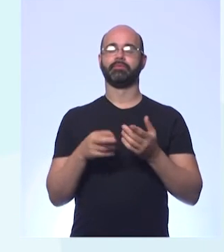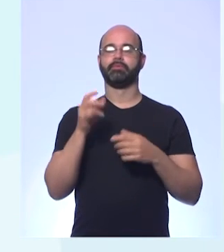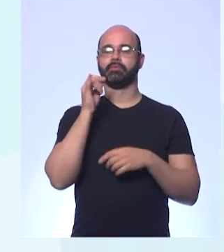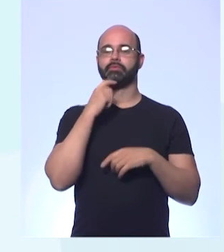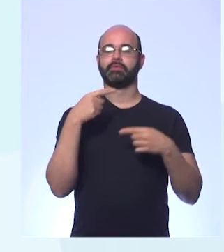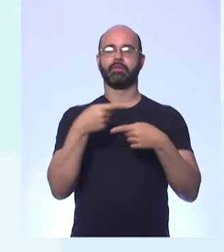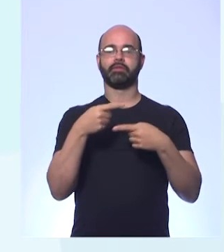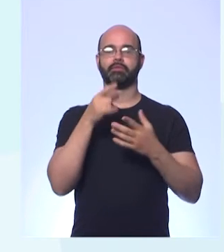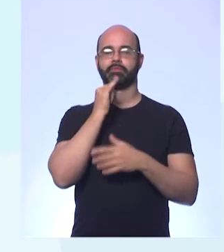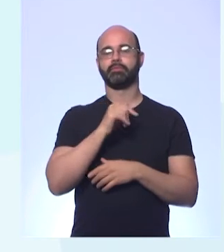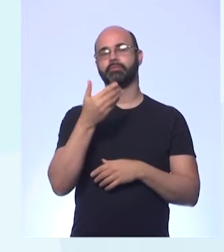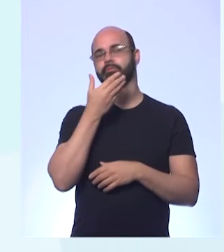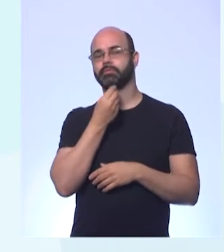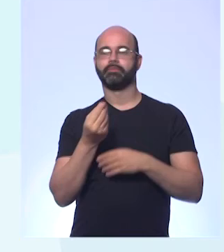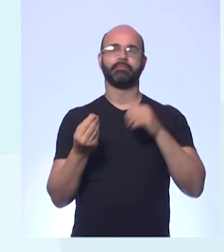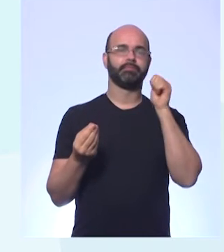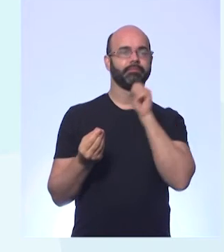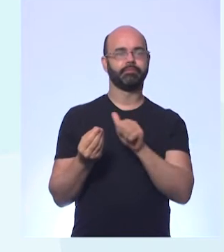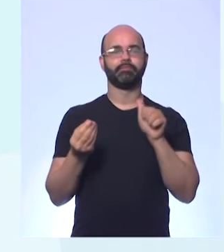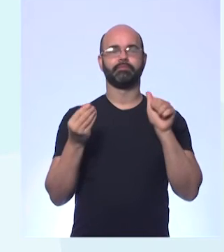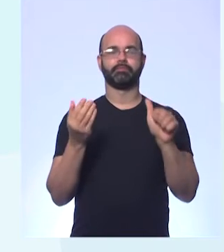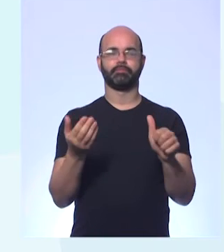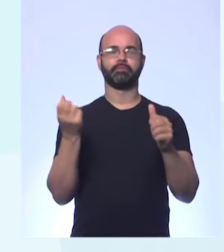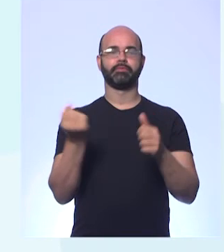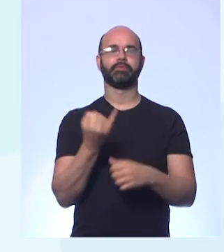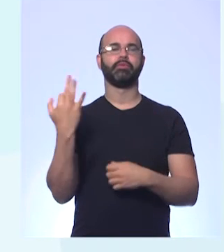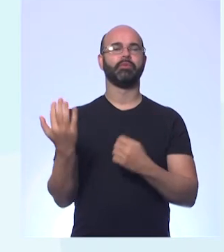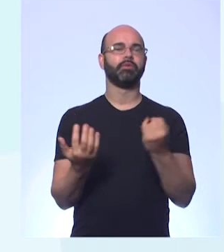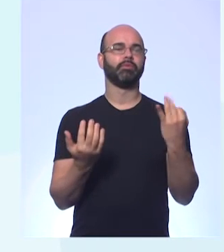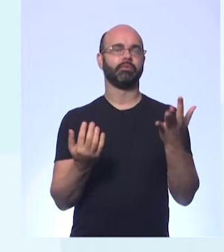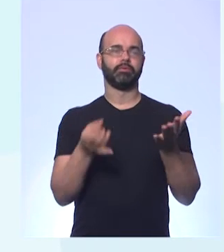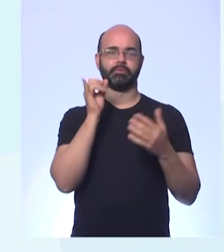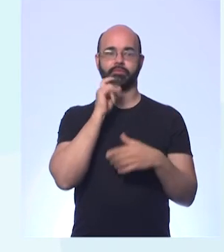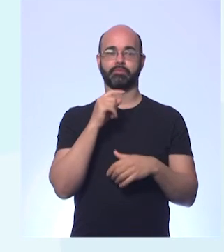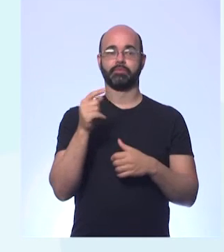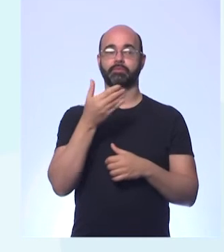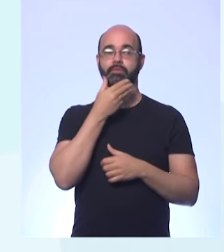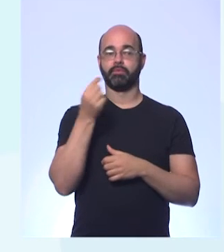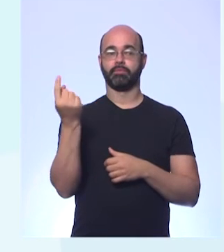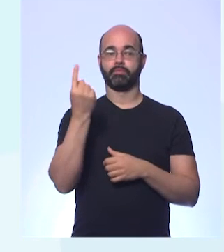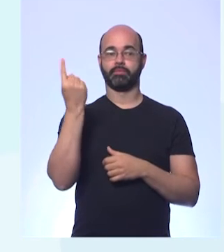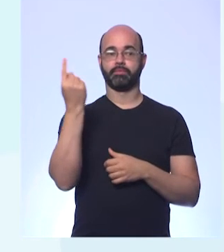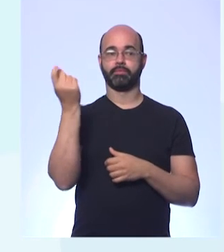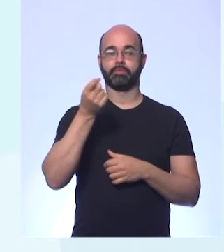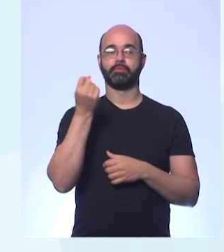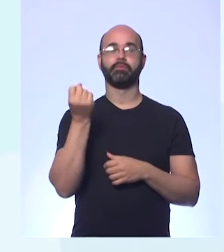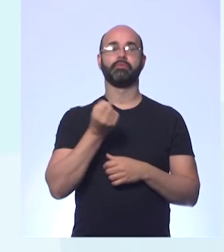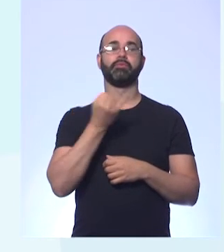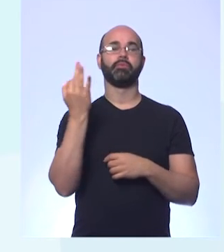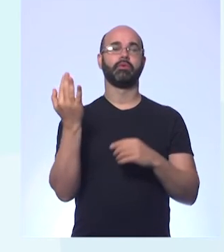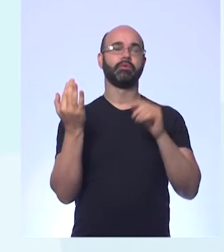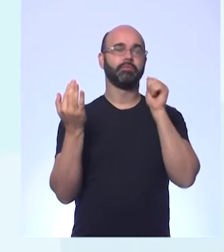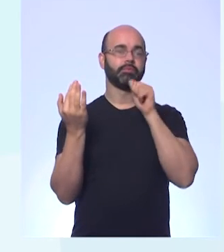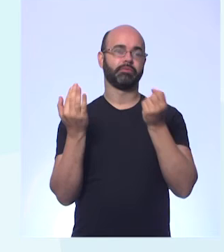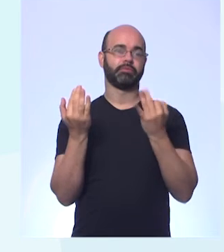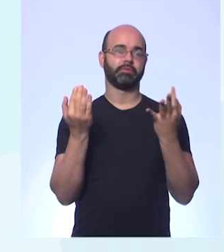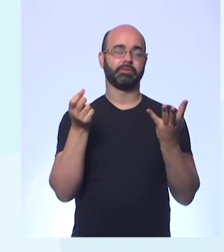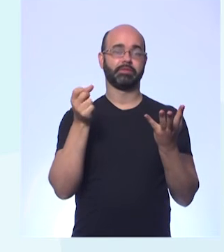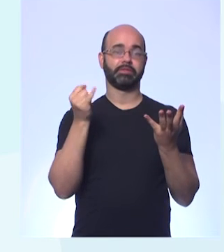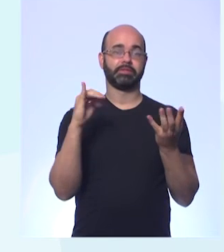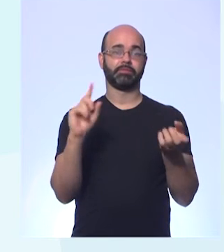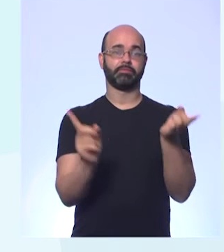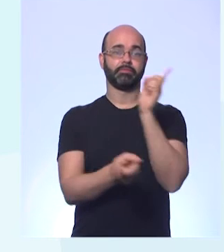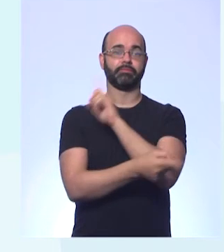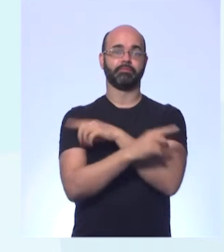de meninos e o número de meninas. Então, a divisão é meninos por meninas. Se eu falar